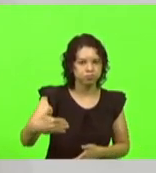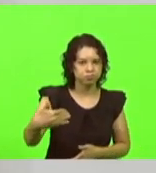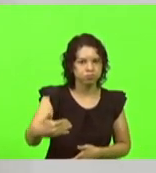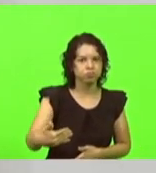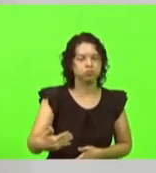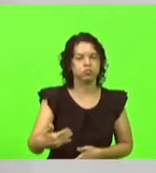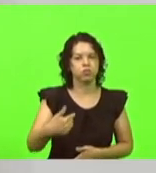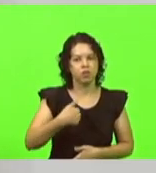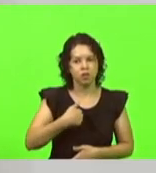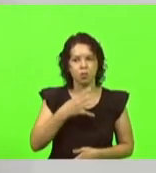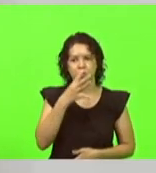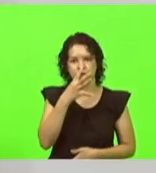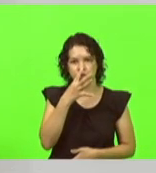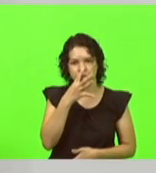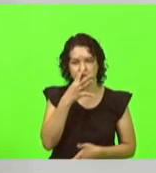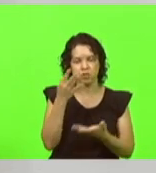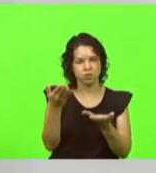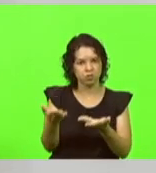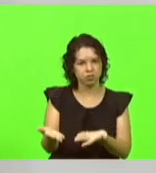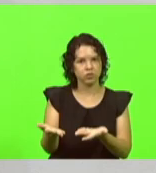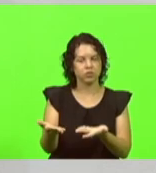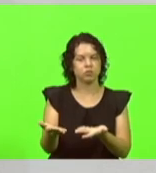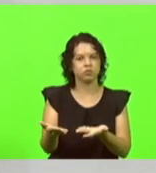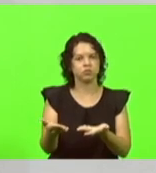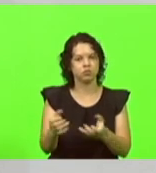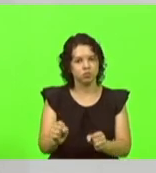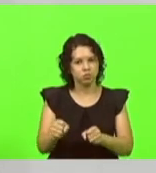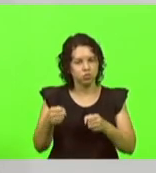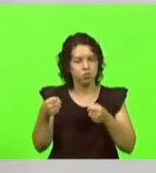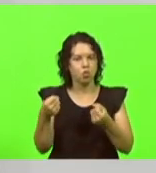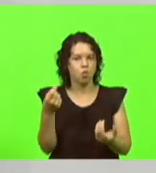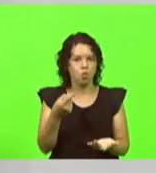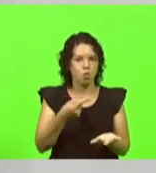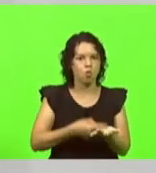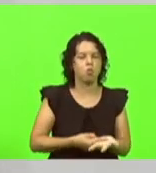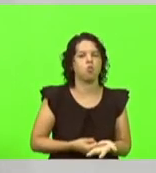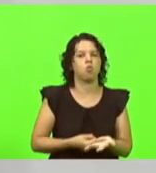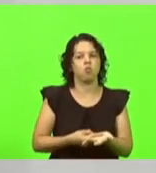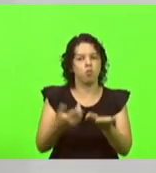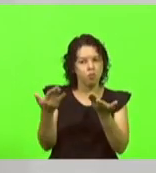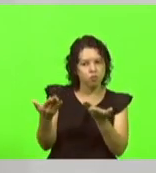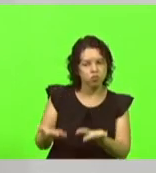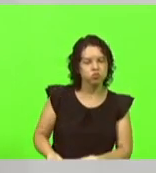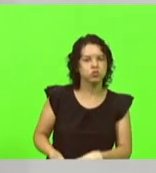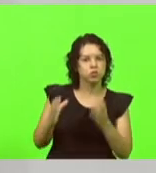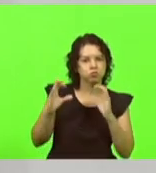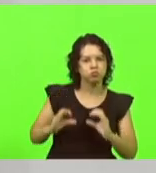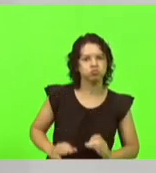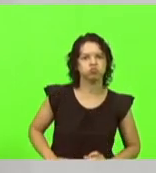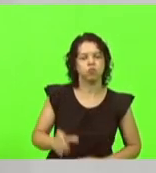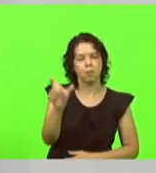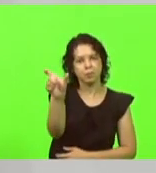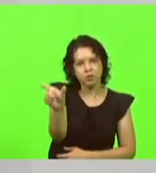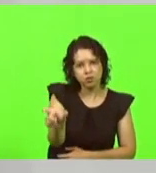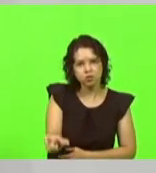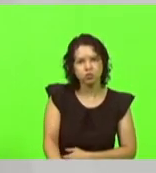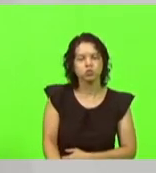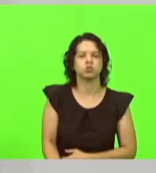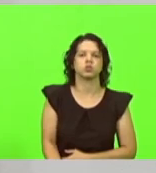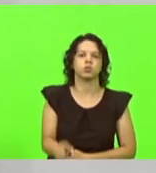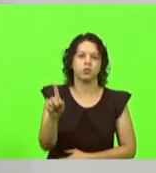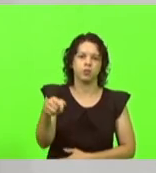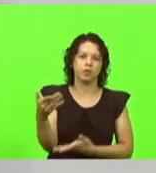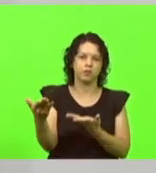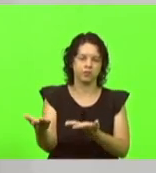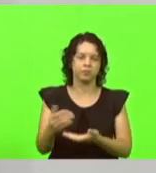mais pelo seu compromisso, pela sua maneira de ser, pela pessoa que Vossa Excelência é,